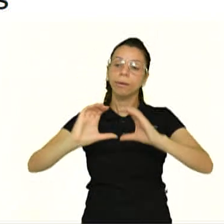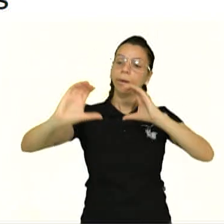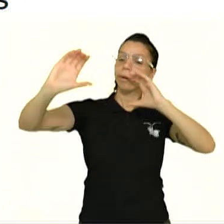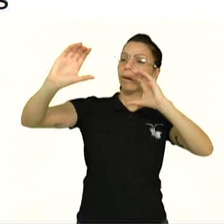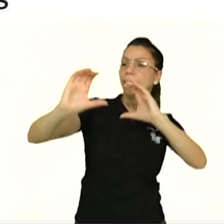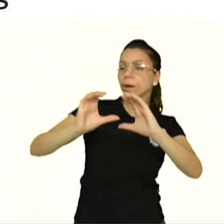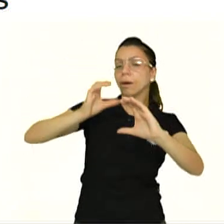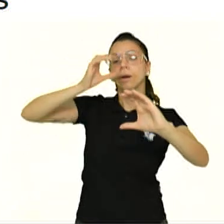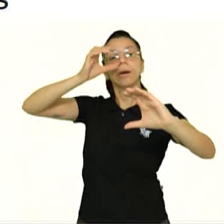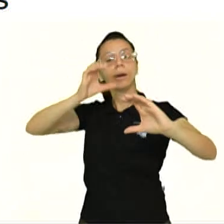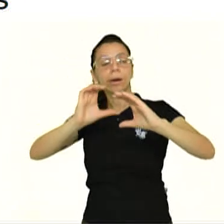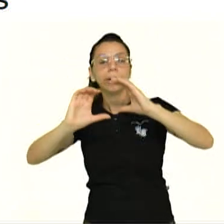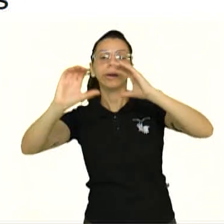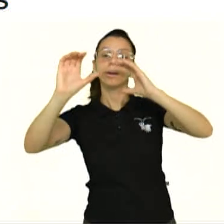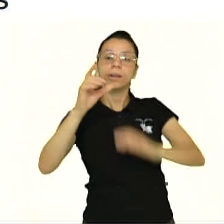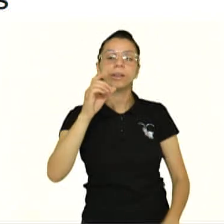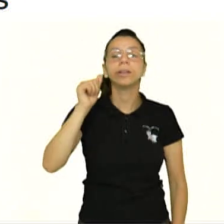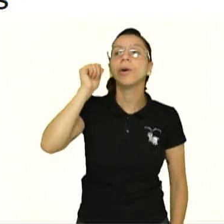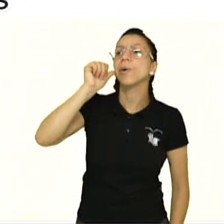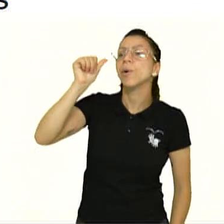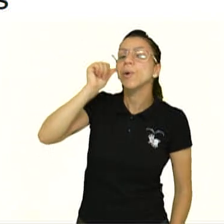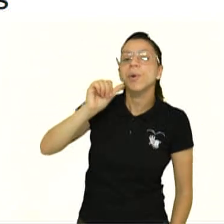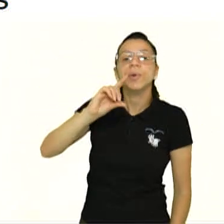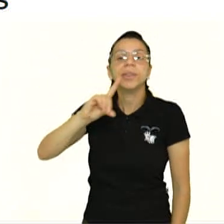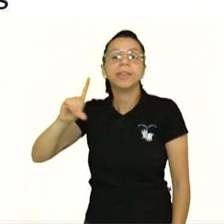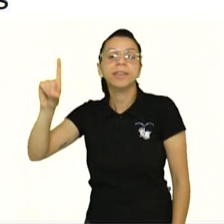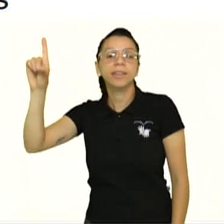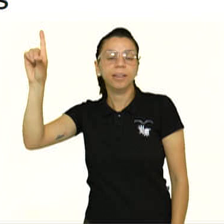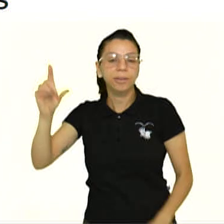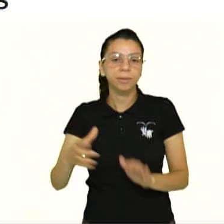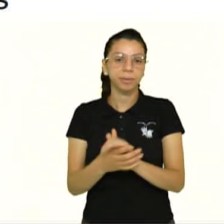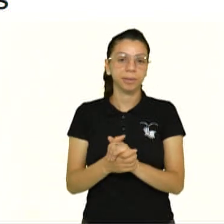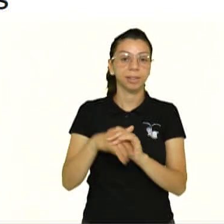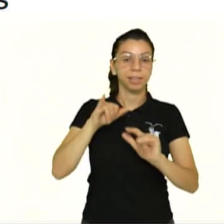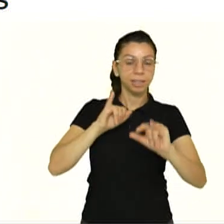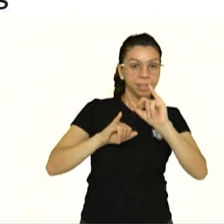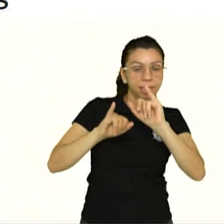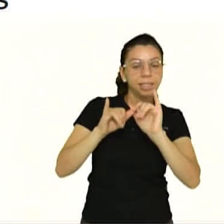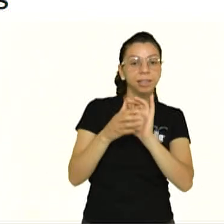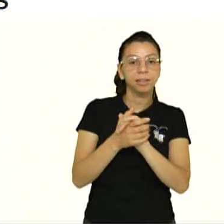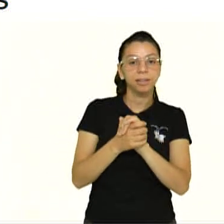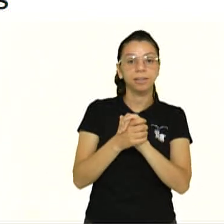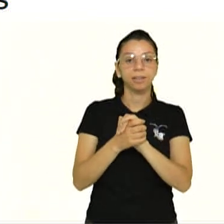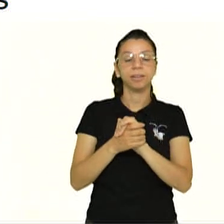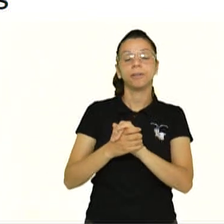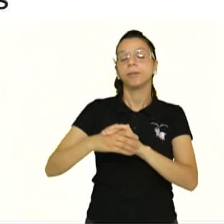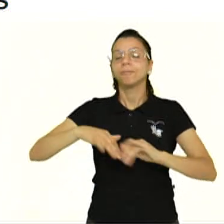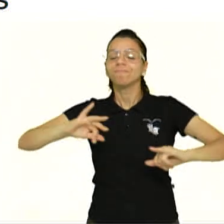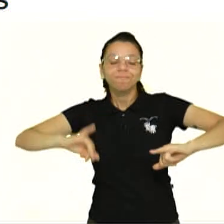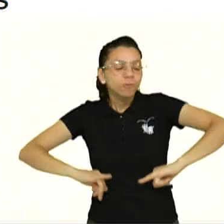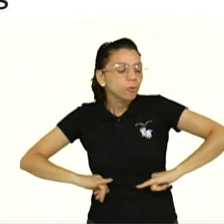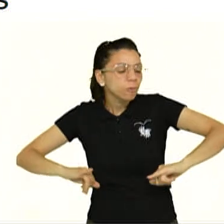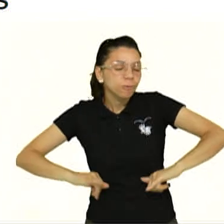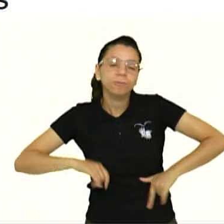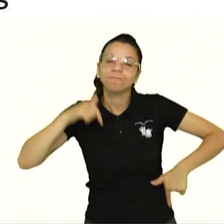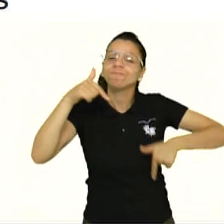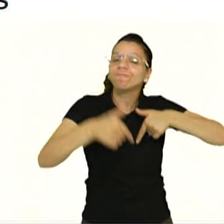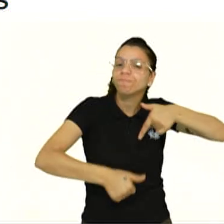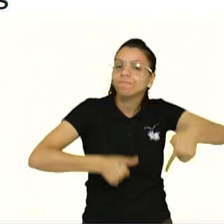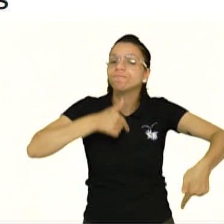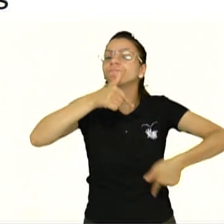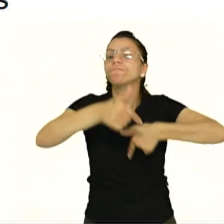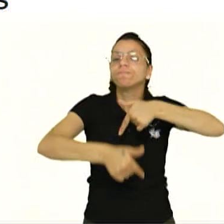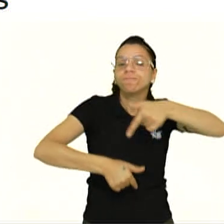ó deusa, funesta de Aquiles Pélida, causa que foi de os aquivos sofrerem trabalho sem conta e